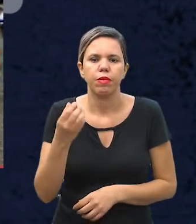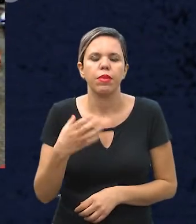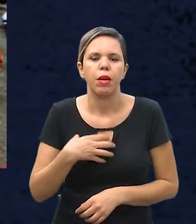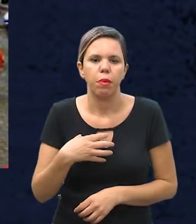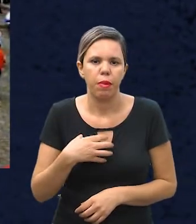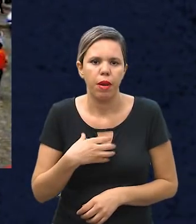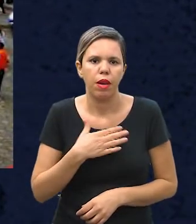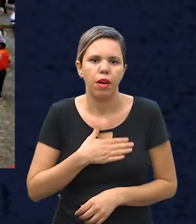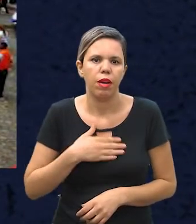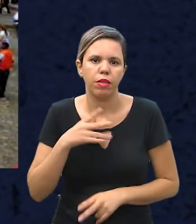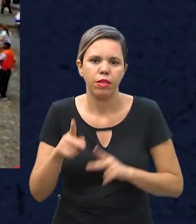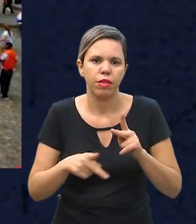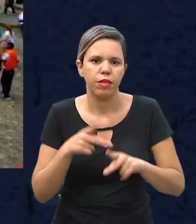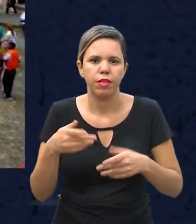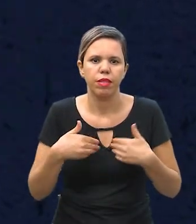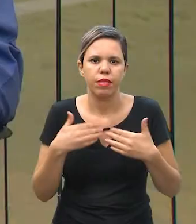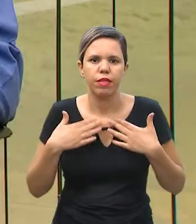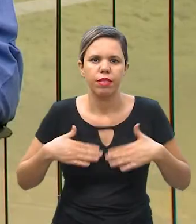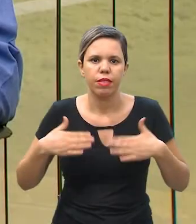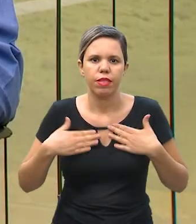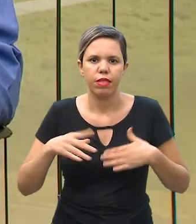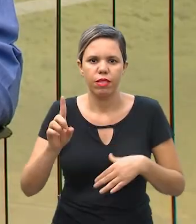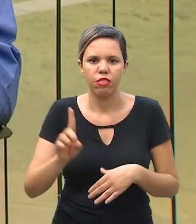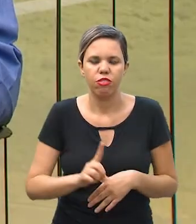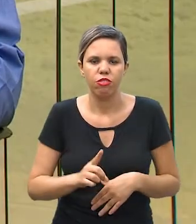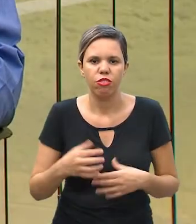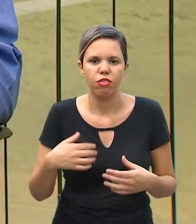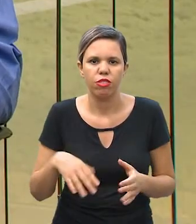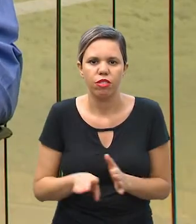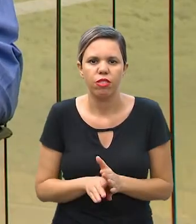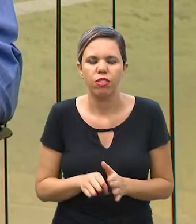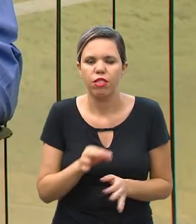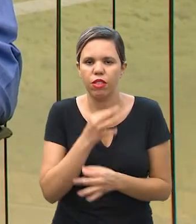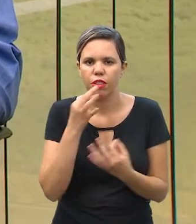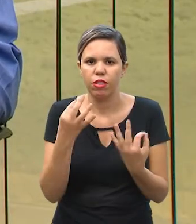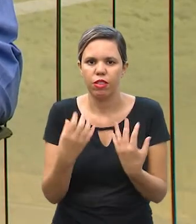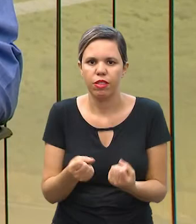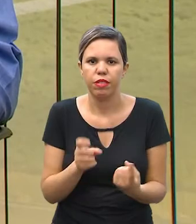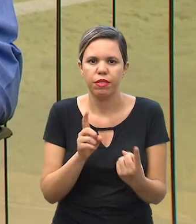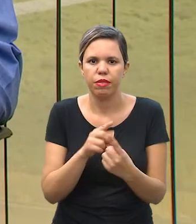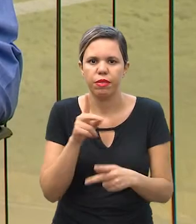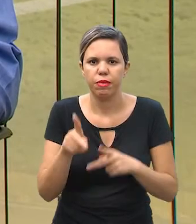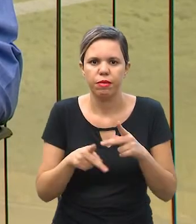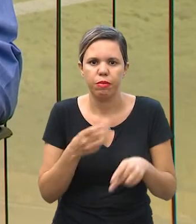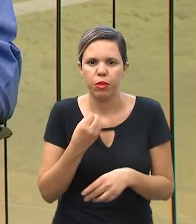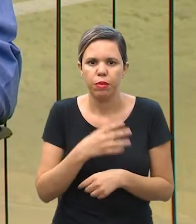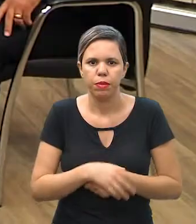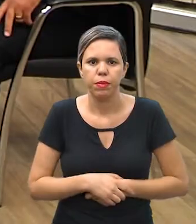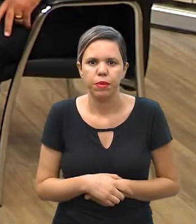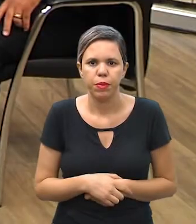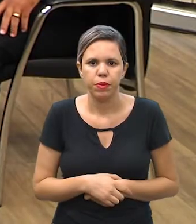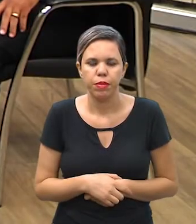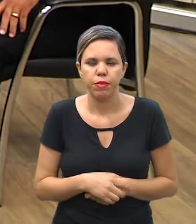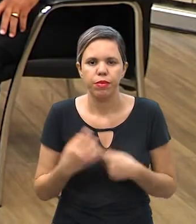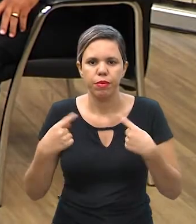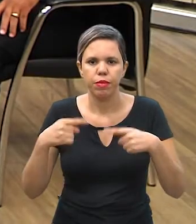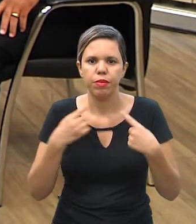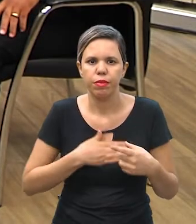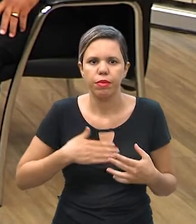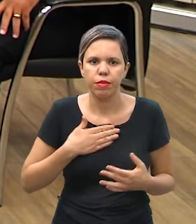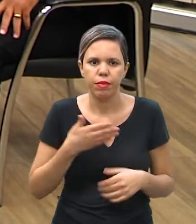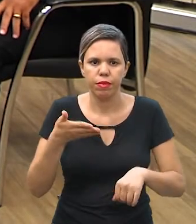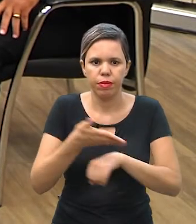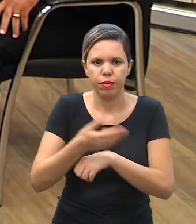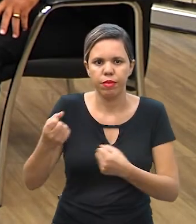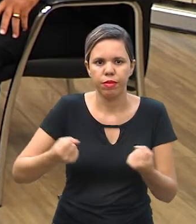Bahia. É um povo muito tranquilo. Quando a gente chega lá, tem uma acolhida maravilhosa. É um povo muito bom. Tipo de música favorita?